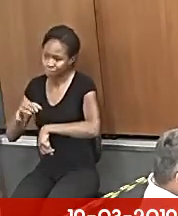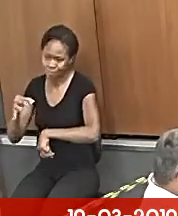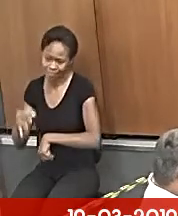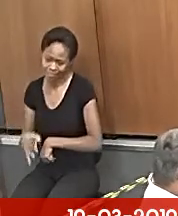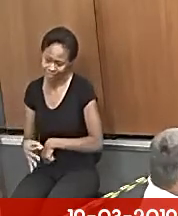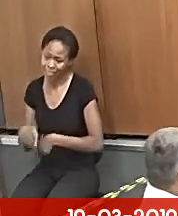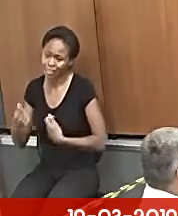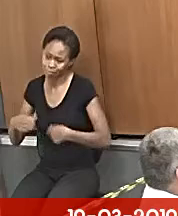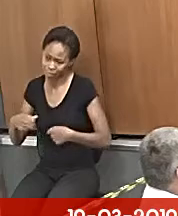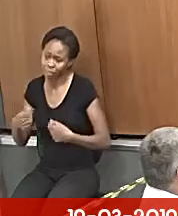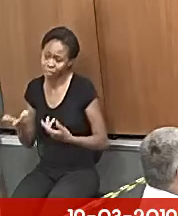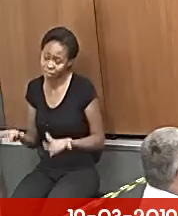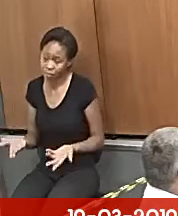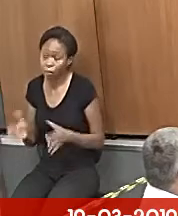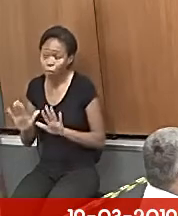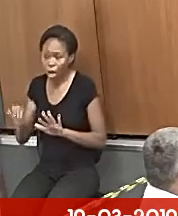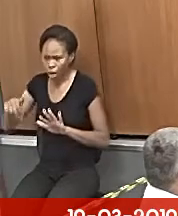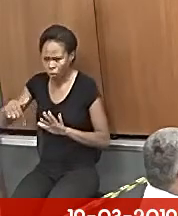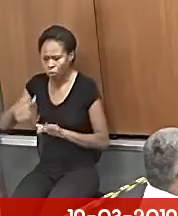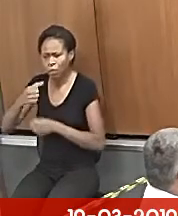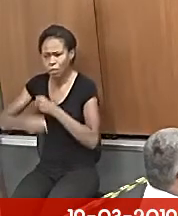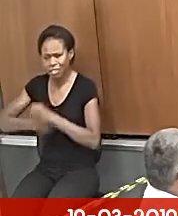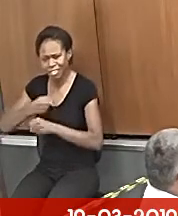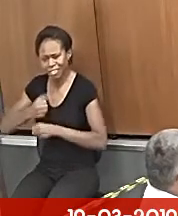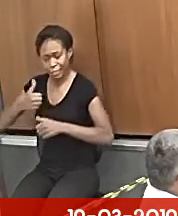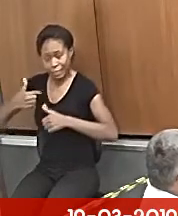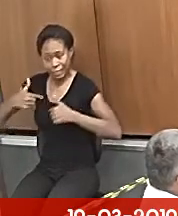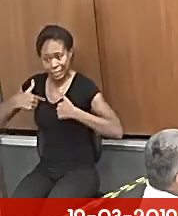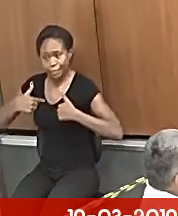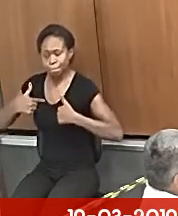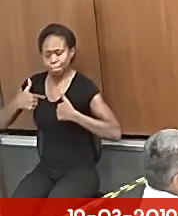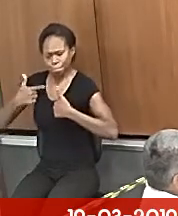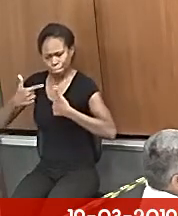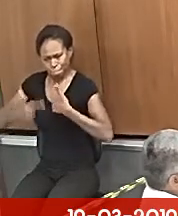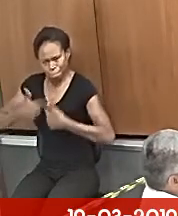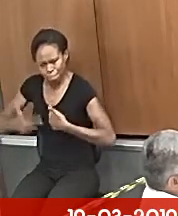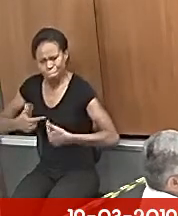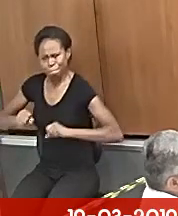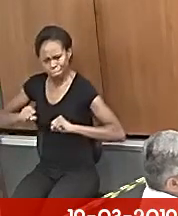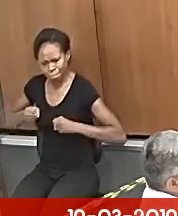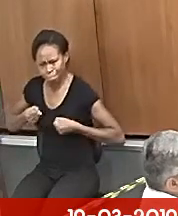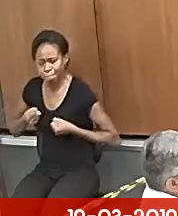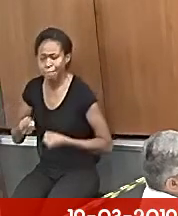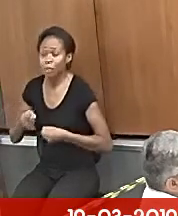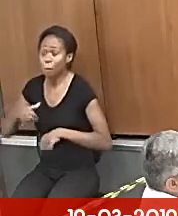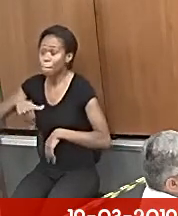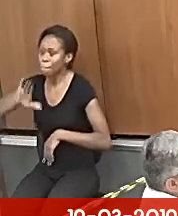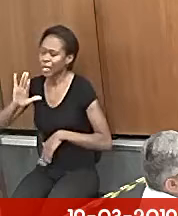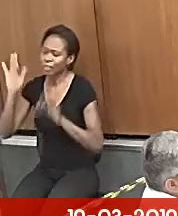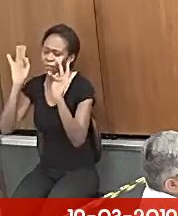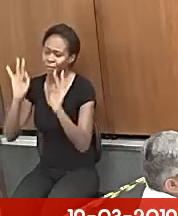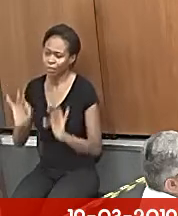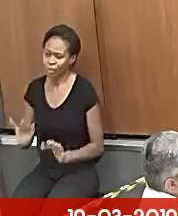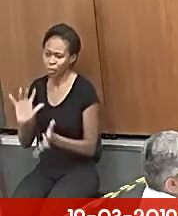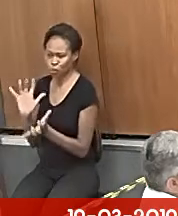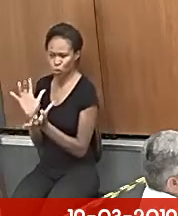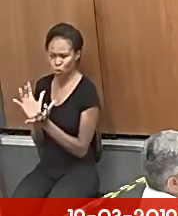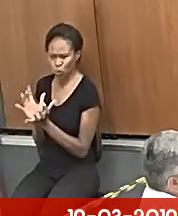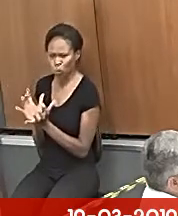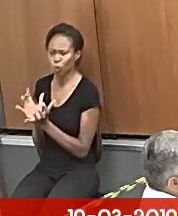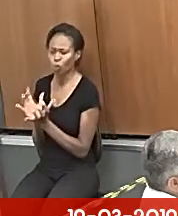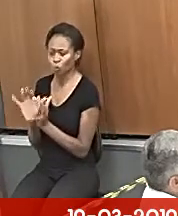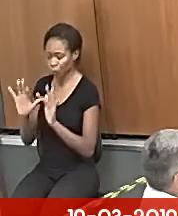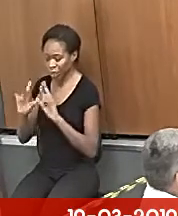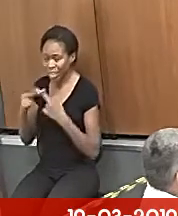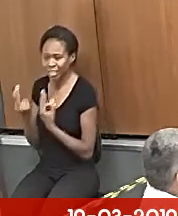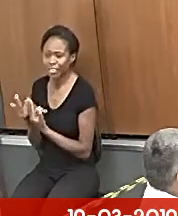não esse ano estou muito entusiasmado estou mais feliz com a formação da comissão do presidente a todos os